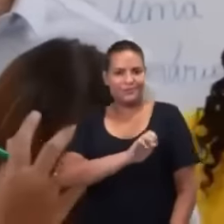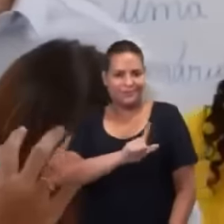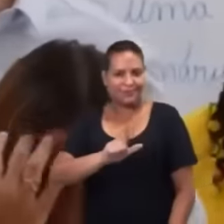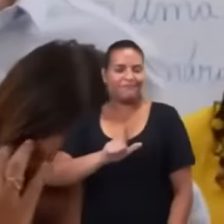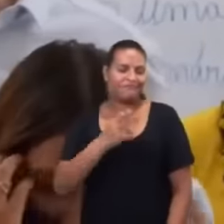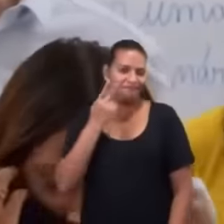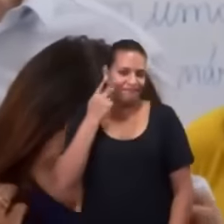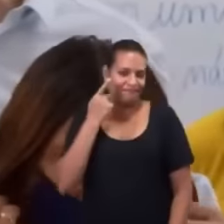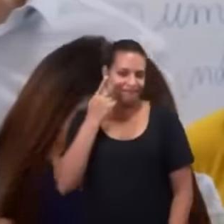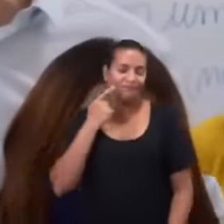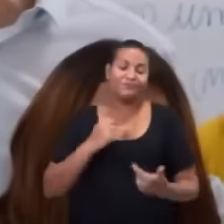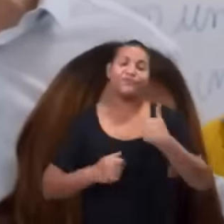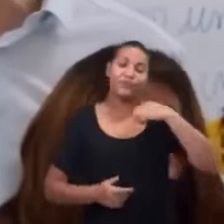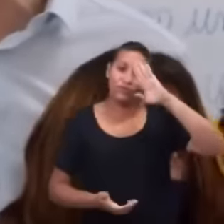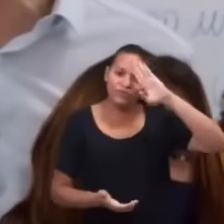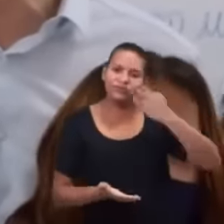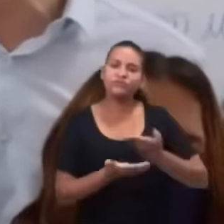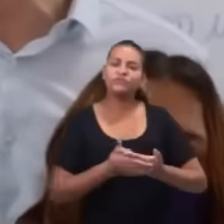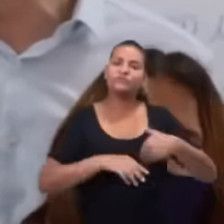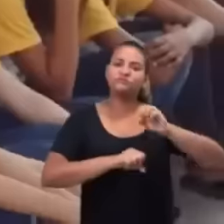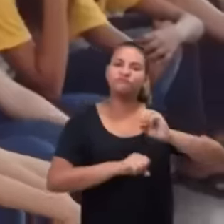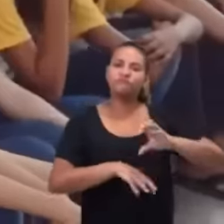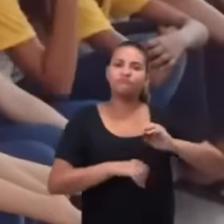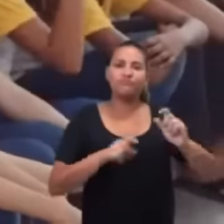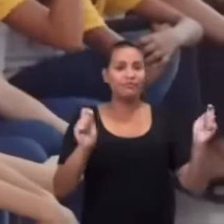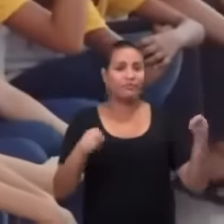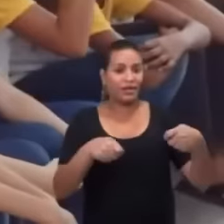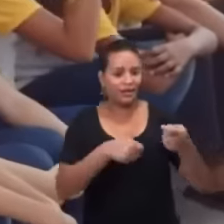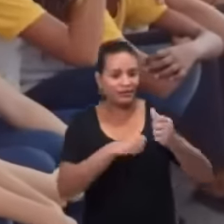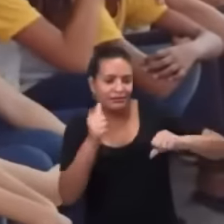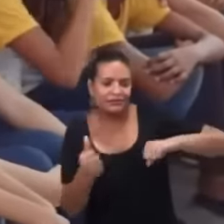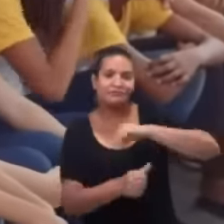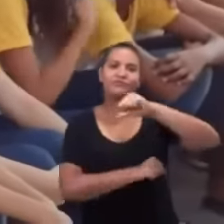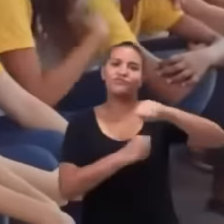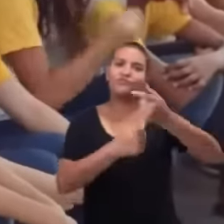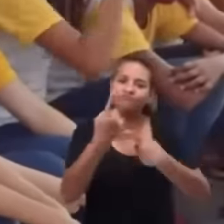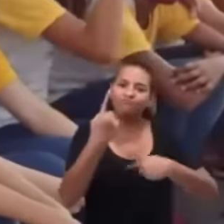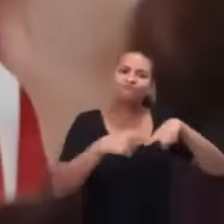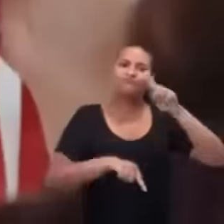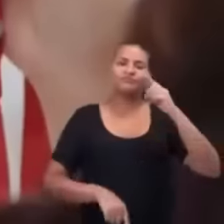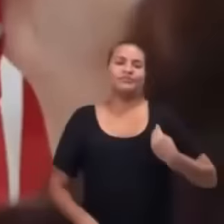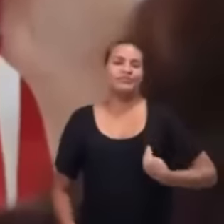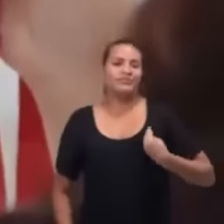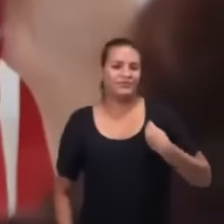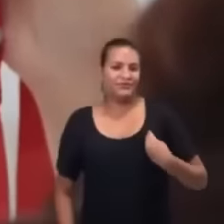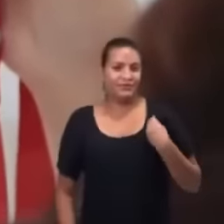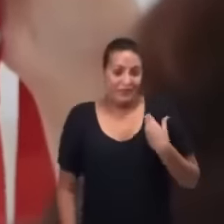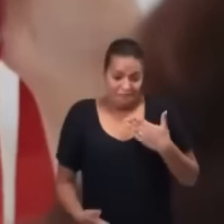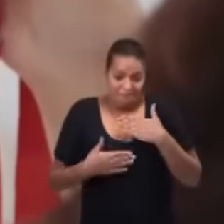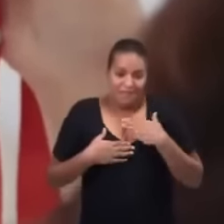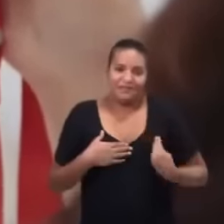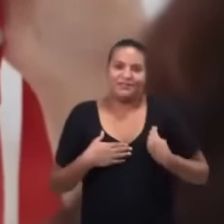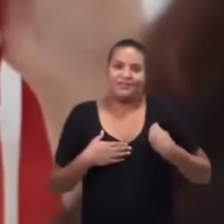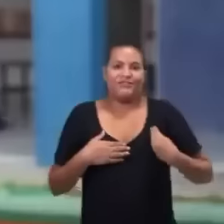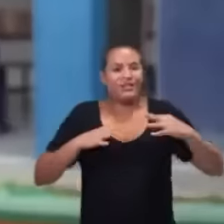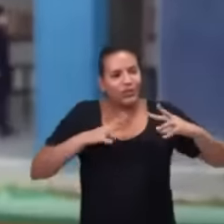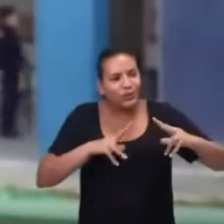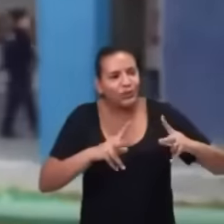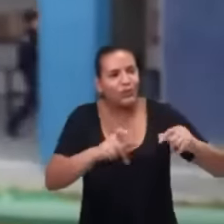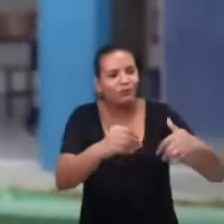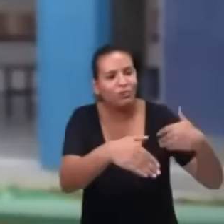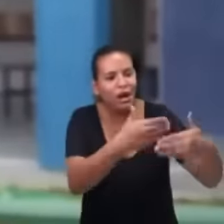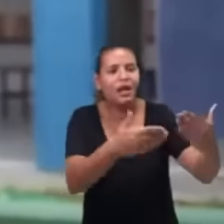foi transformadora na minha vida e principalmente para transformar a perspectiva de futuro para todas as gerações.